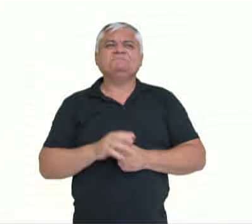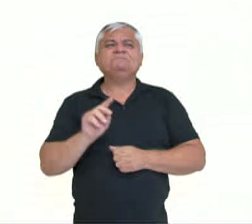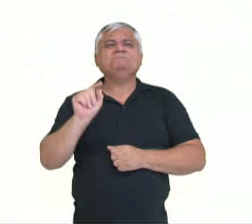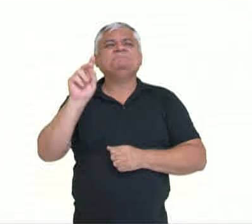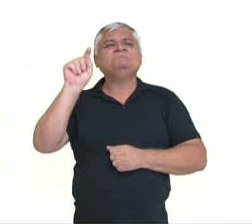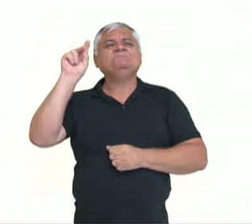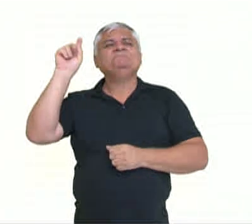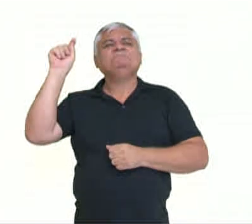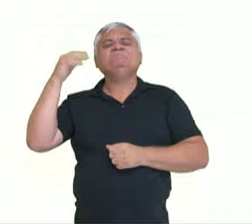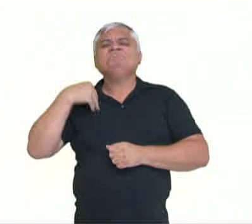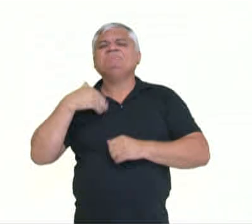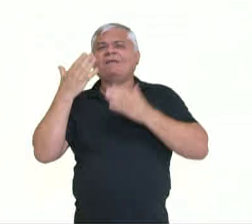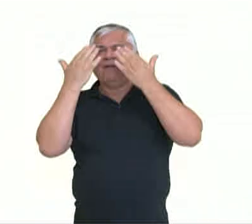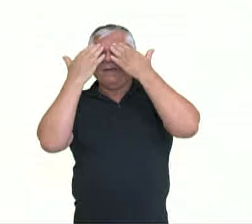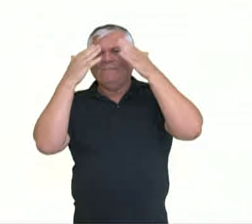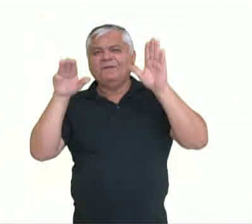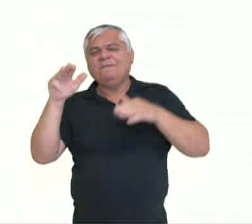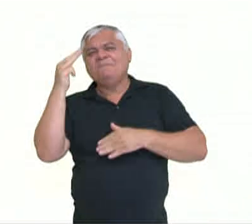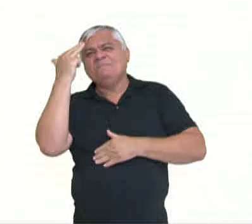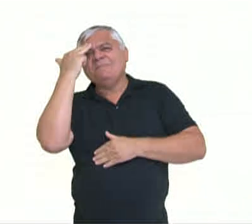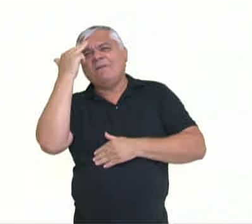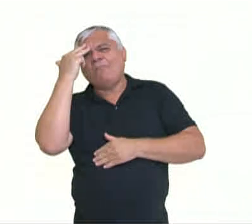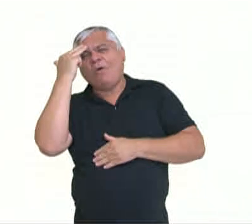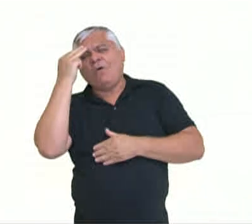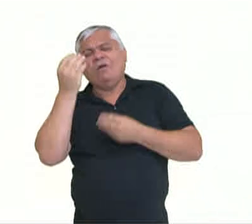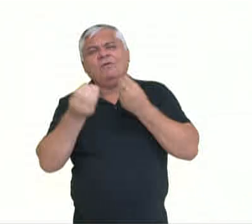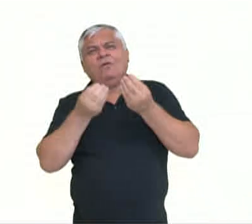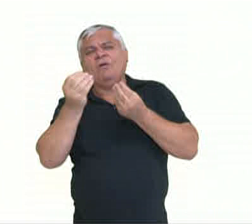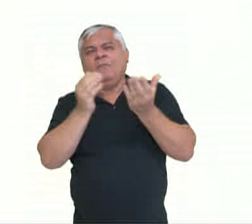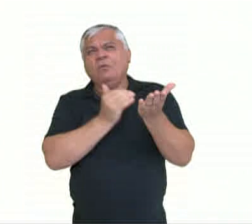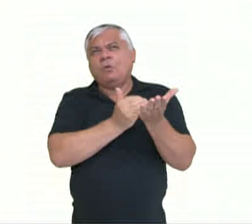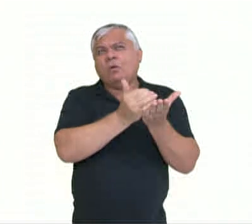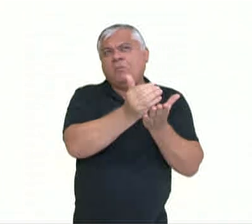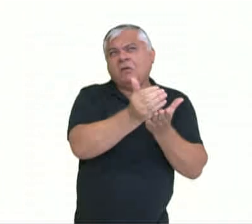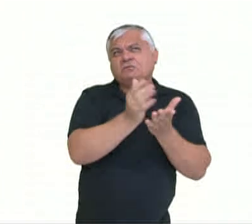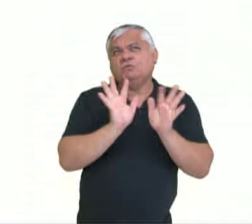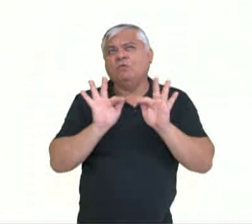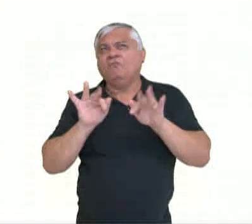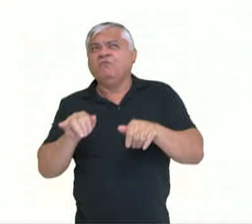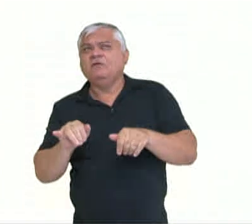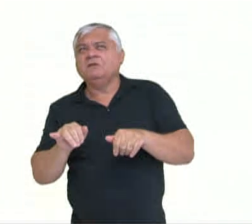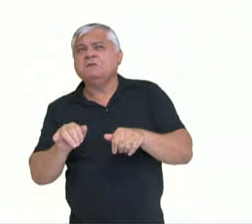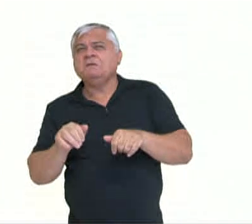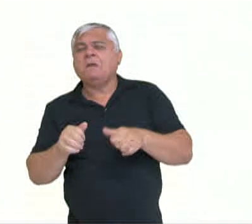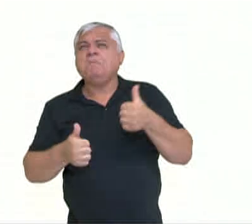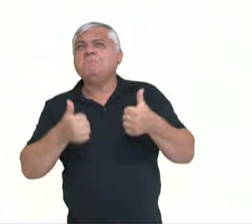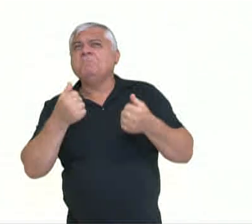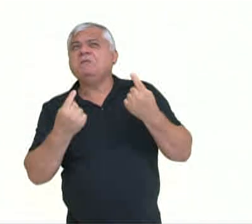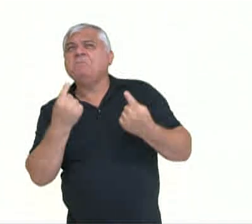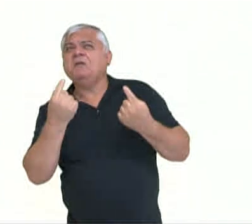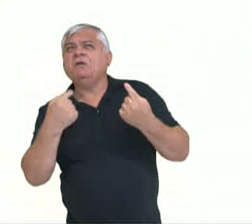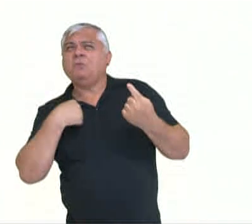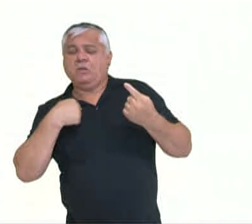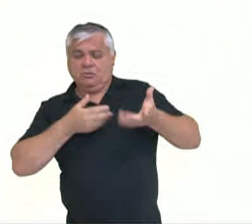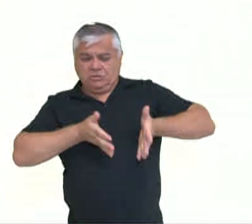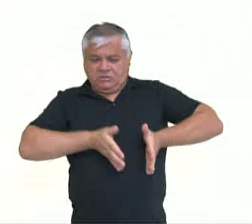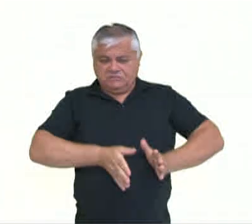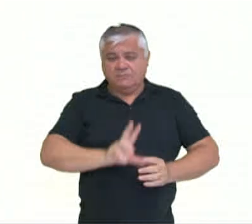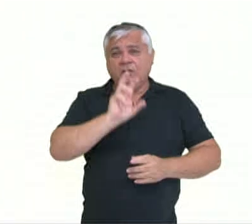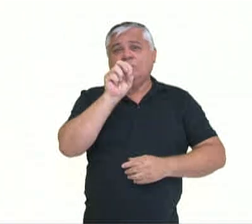abrir essas memórias pelo princípio ou pelo fim. Isto é, se poria em primeiro lugar o meu nascimento ou a minha